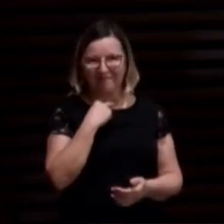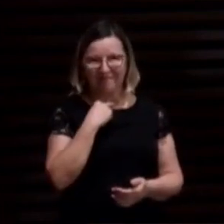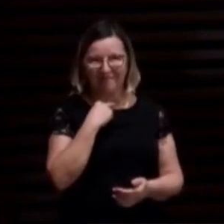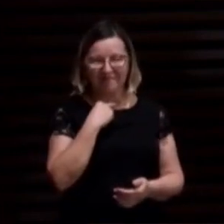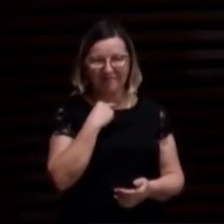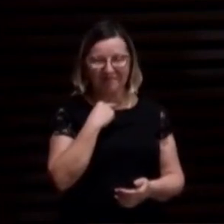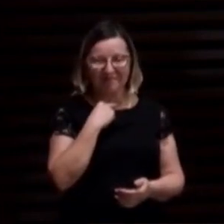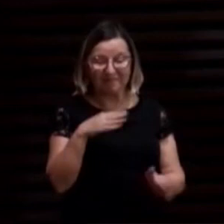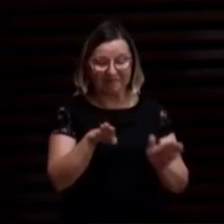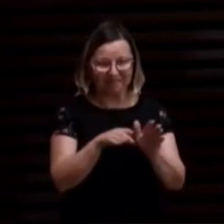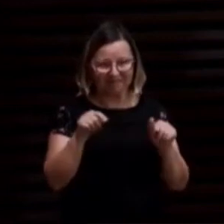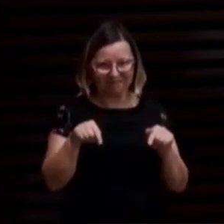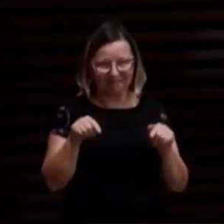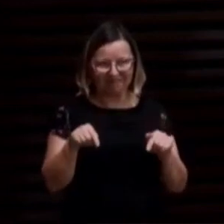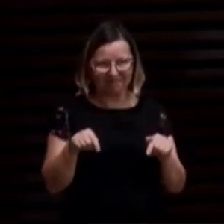chegar aqui